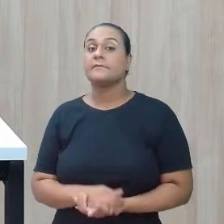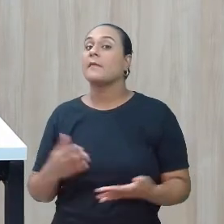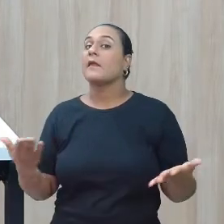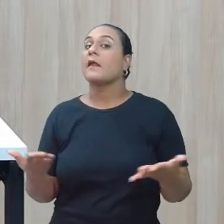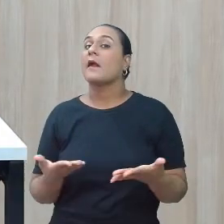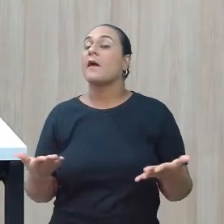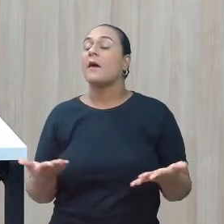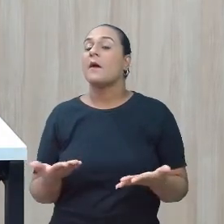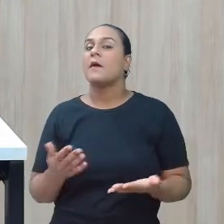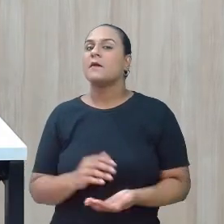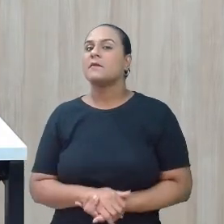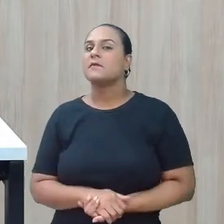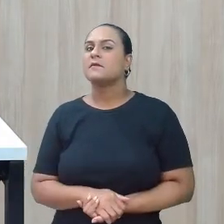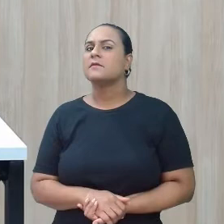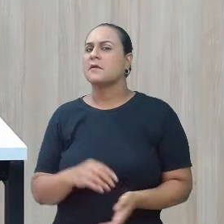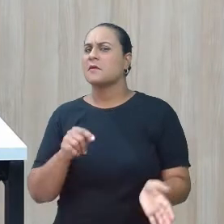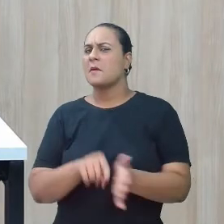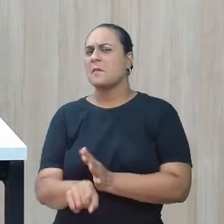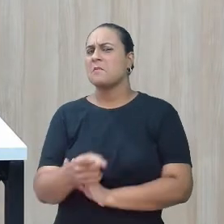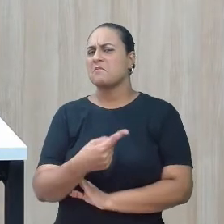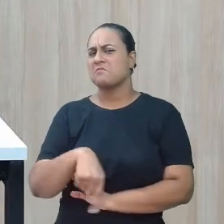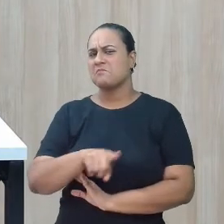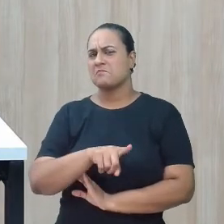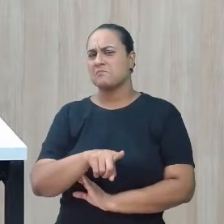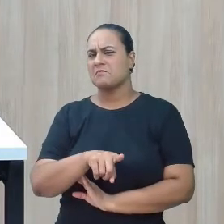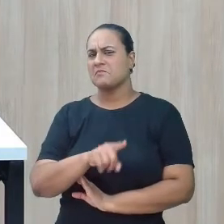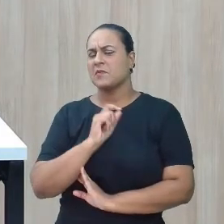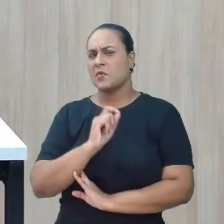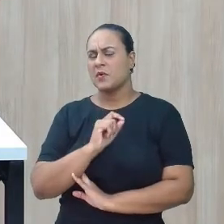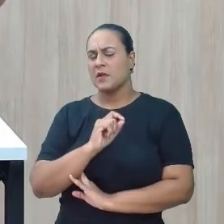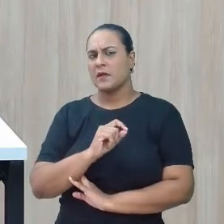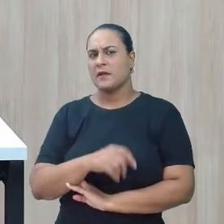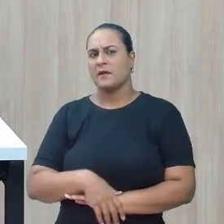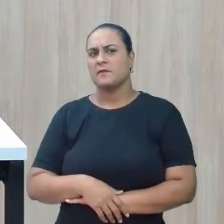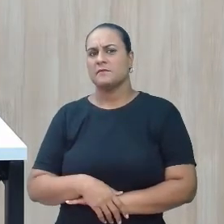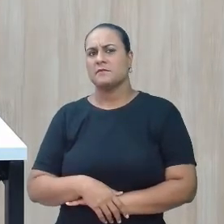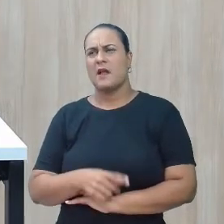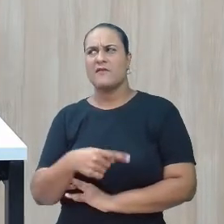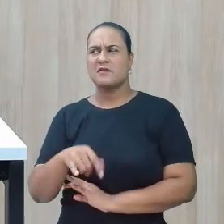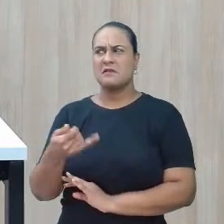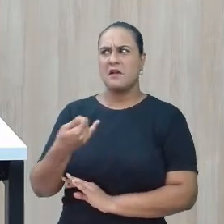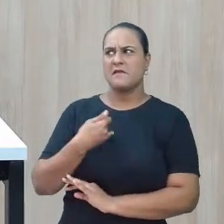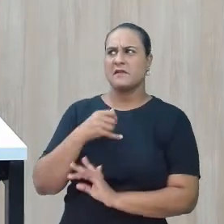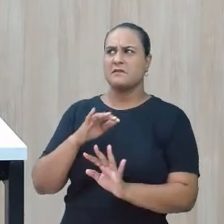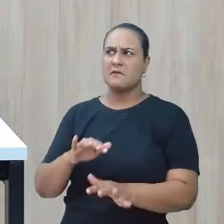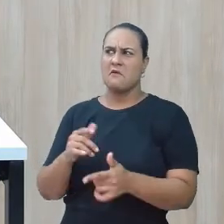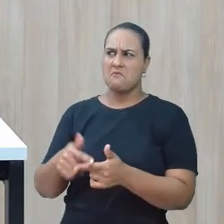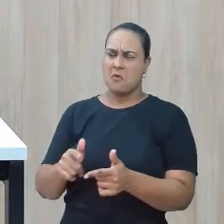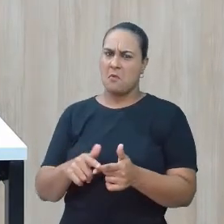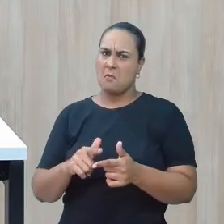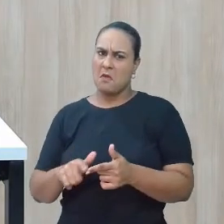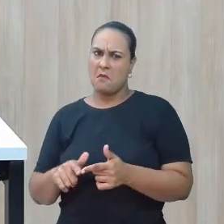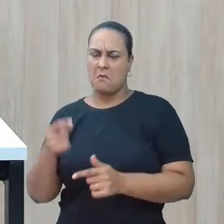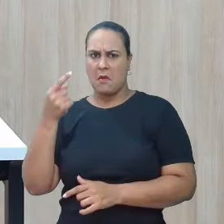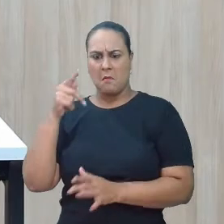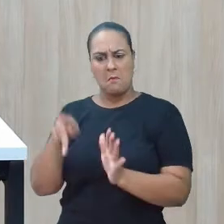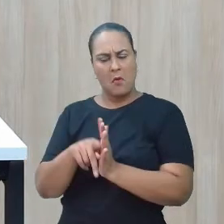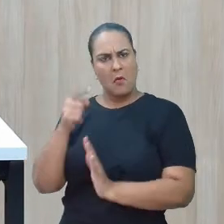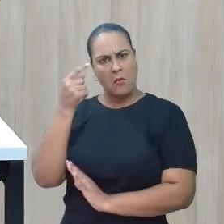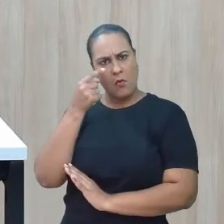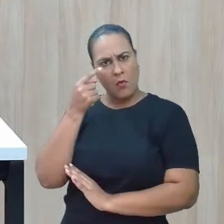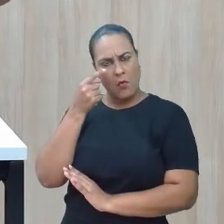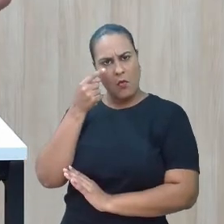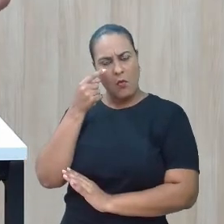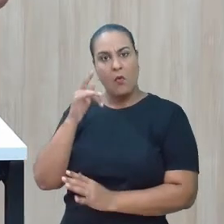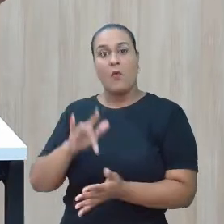Agora, gente, eu tenho essa perguntinha para vocês. Professora, a senhora disse que vai falar sobre os problemas da visão, vai falar